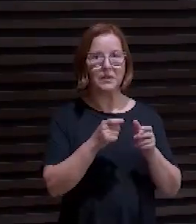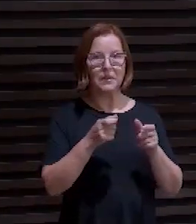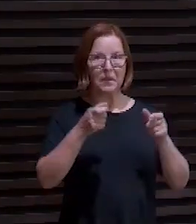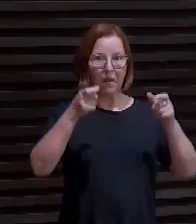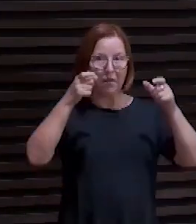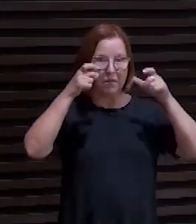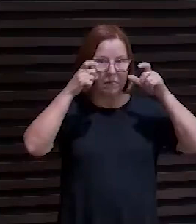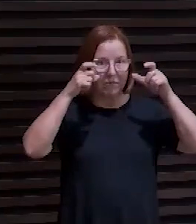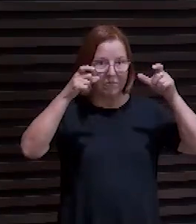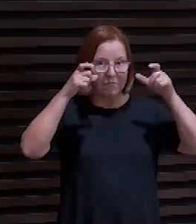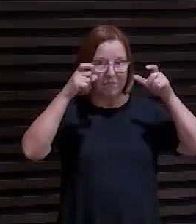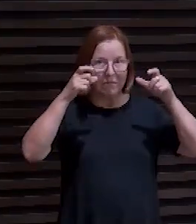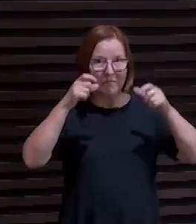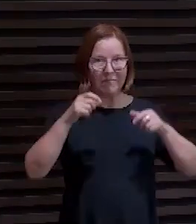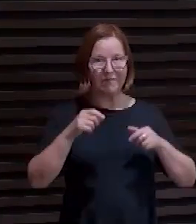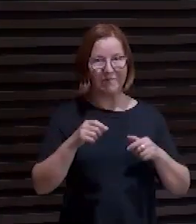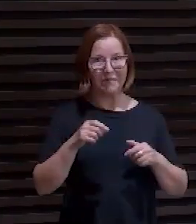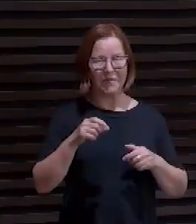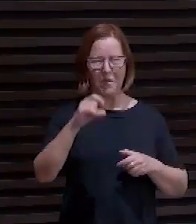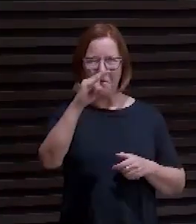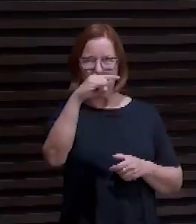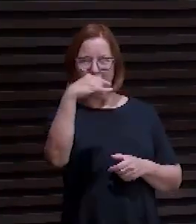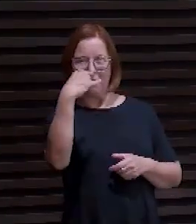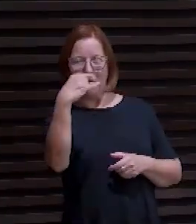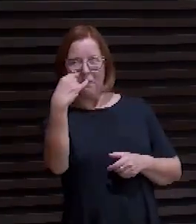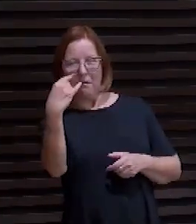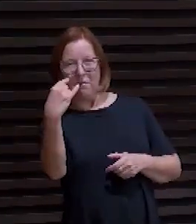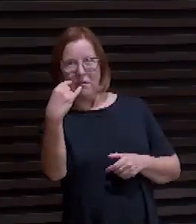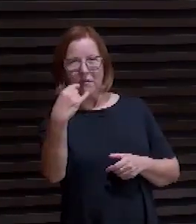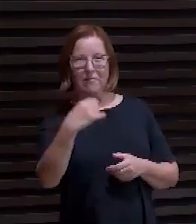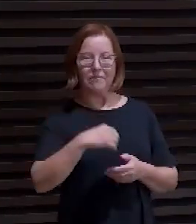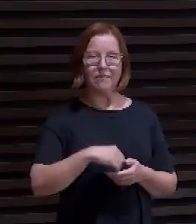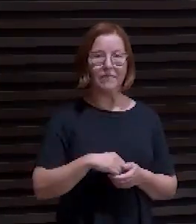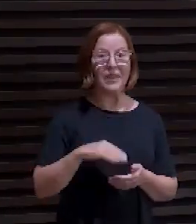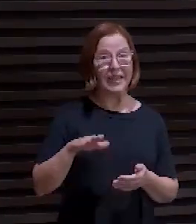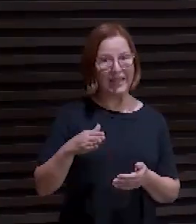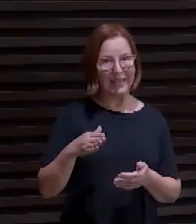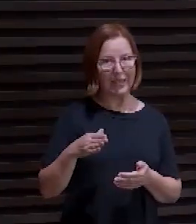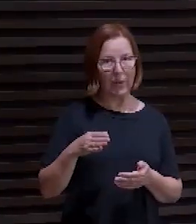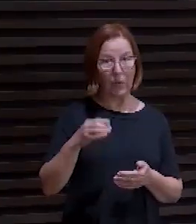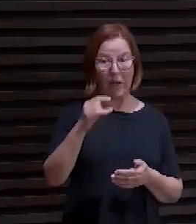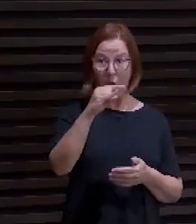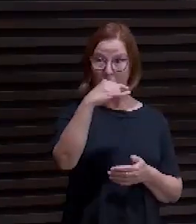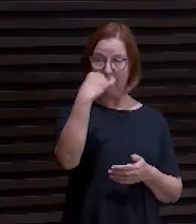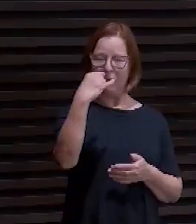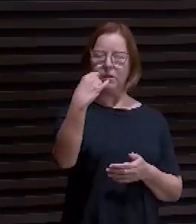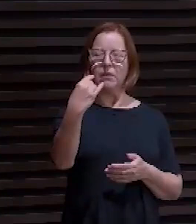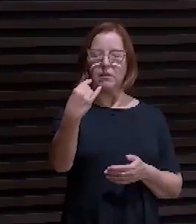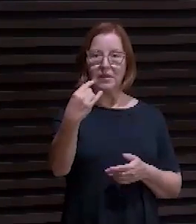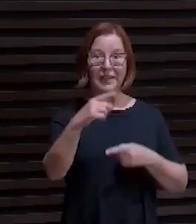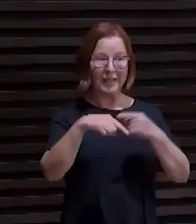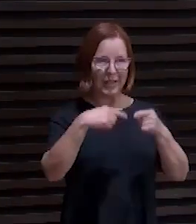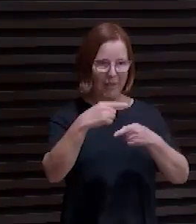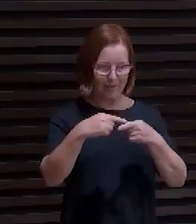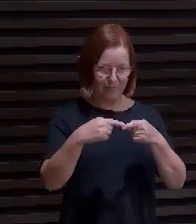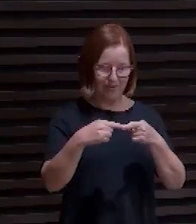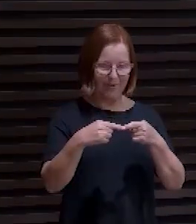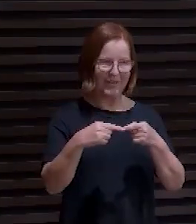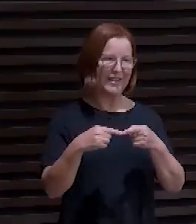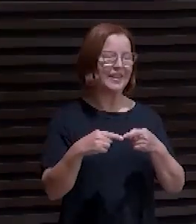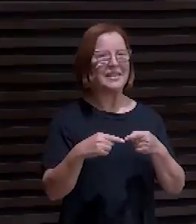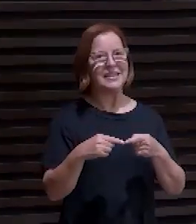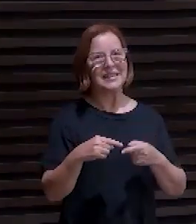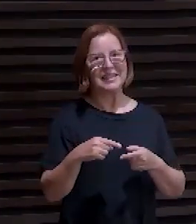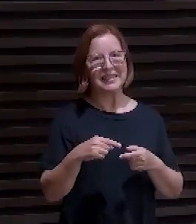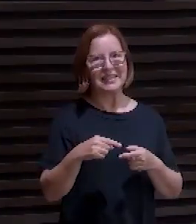cobiça, quando esta o atrai e seduz. Então a cobiça, depois de haver concebido, dá à